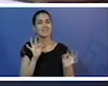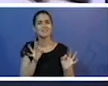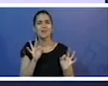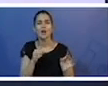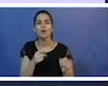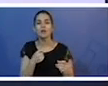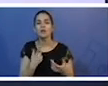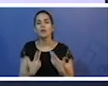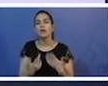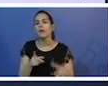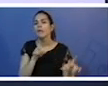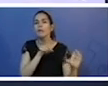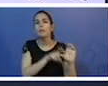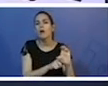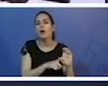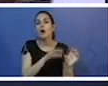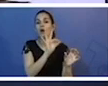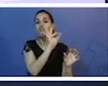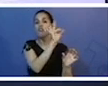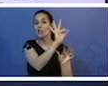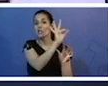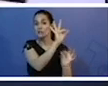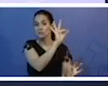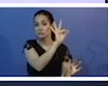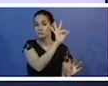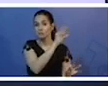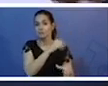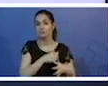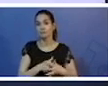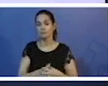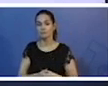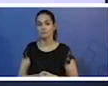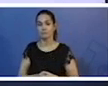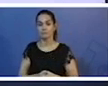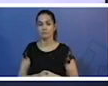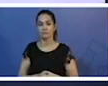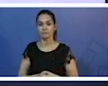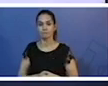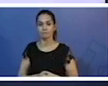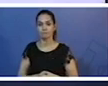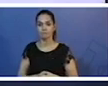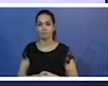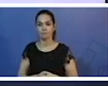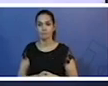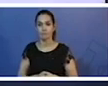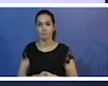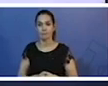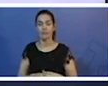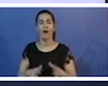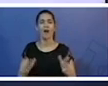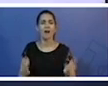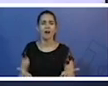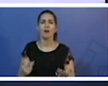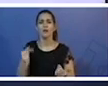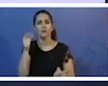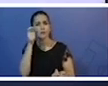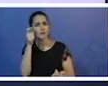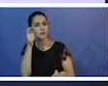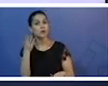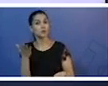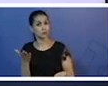lado AC, eu teria que usar essa altura aqui. Ok? Ah, que